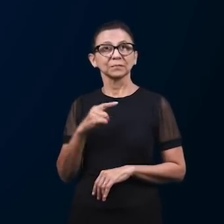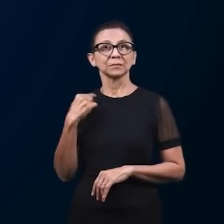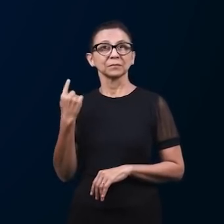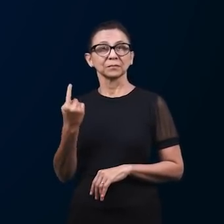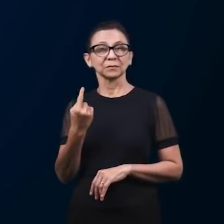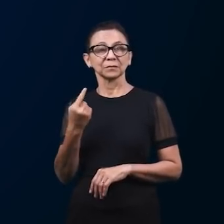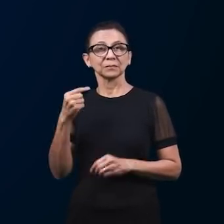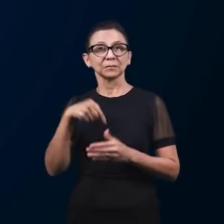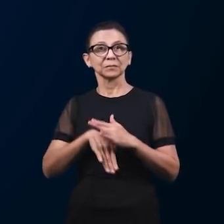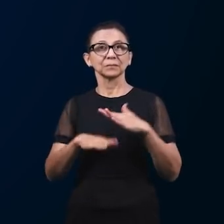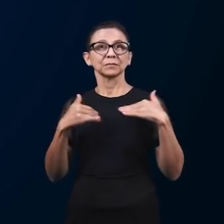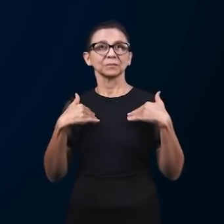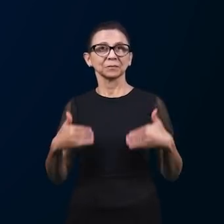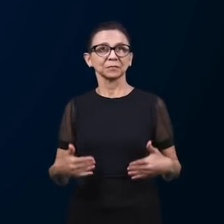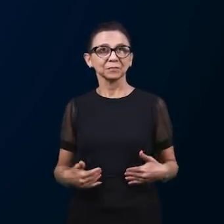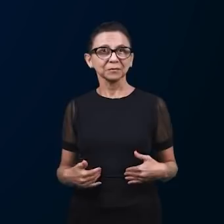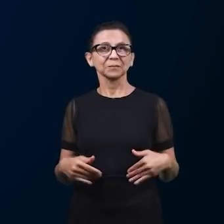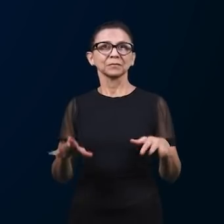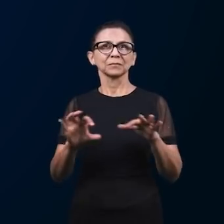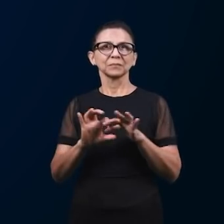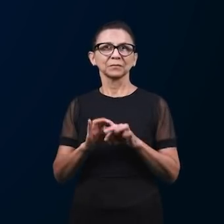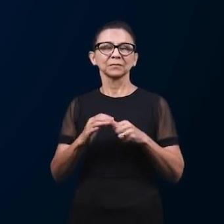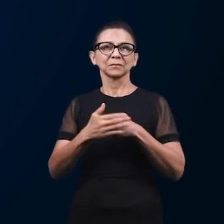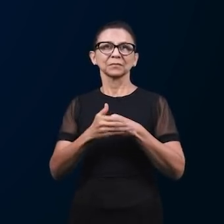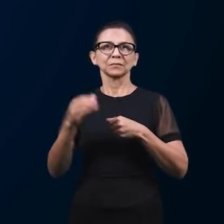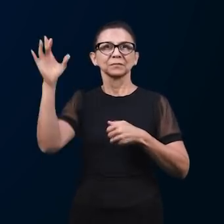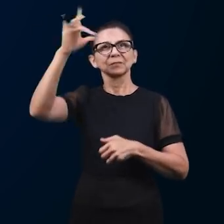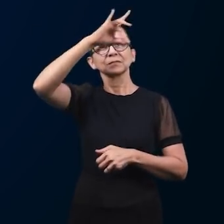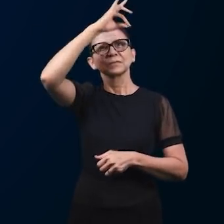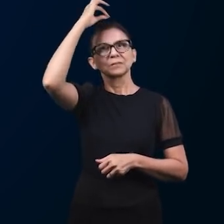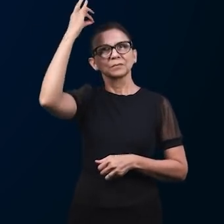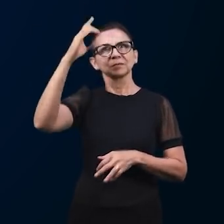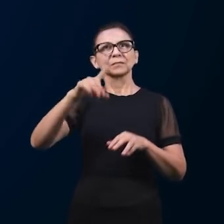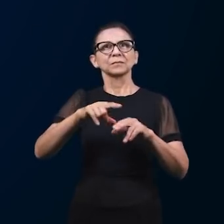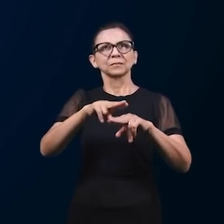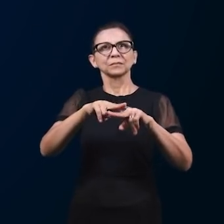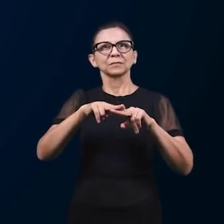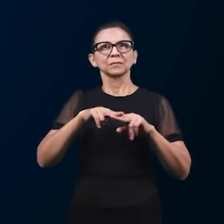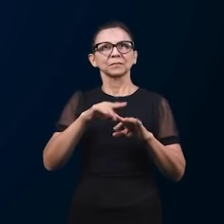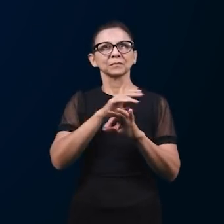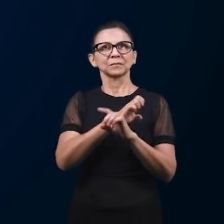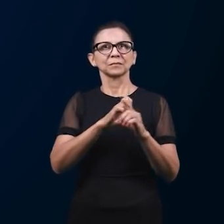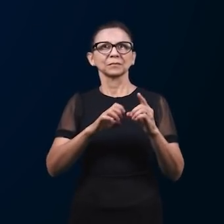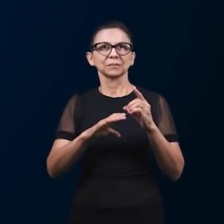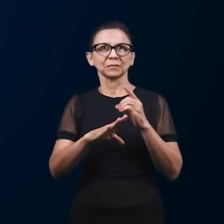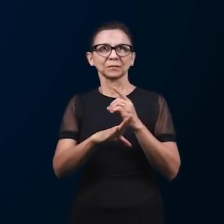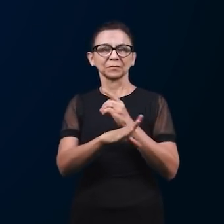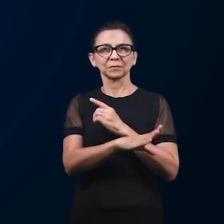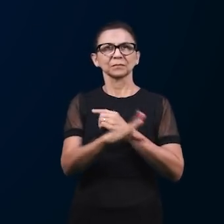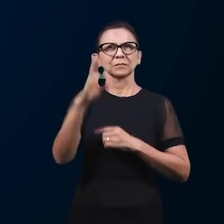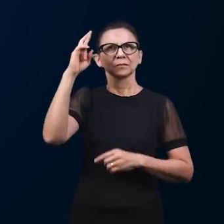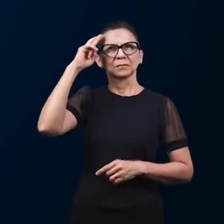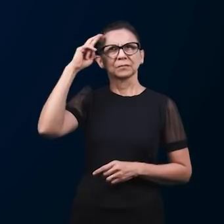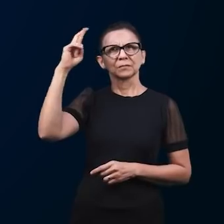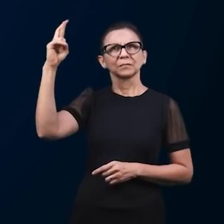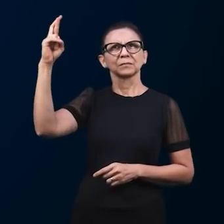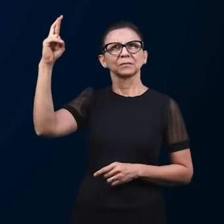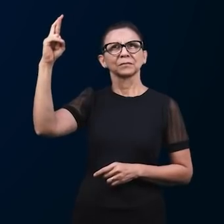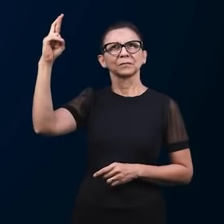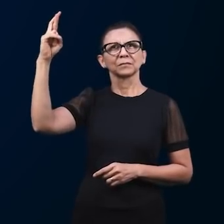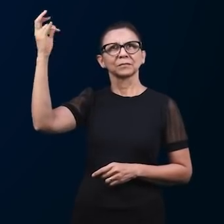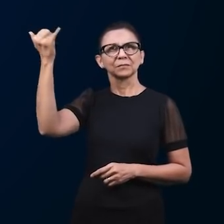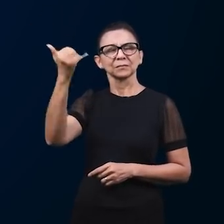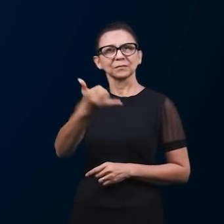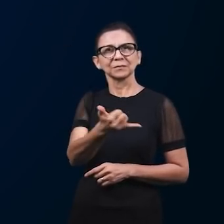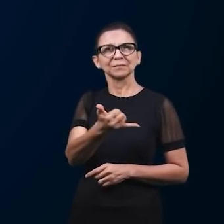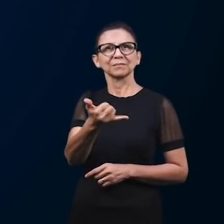in Leib sind, fühlen wir uns vom Heiligen Geist getröstet. In der Sonntagsbibelschule spricht unser Herr immer